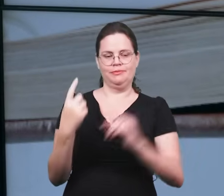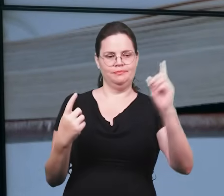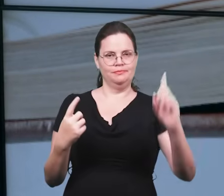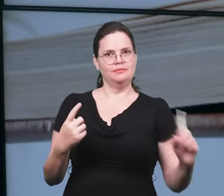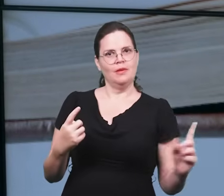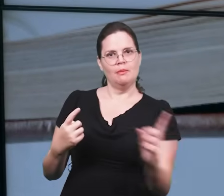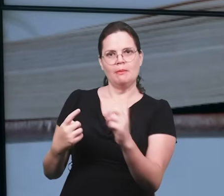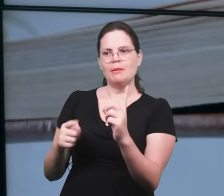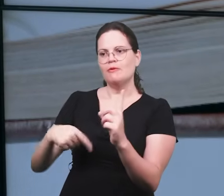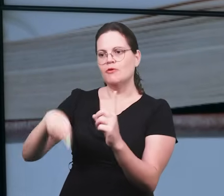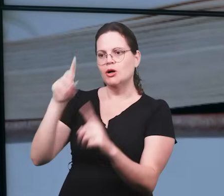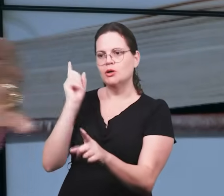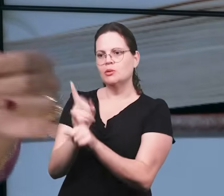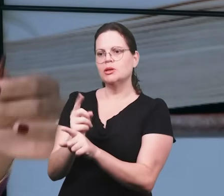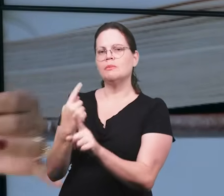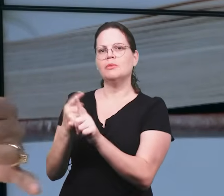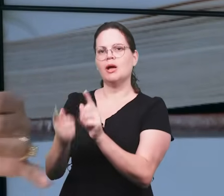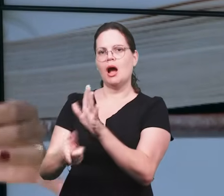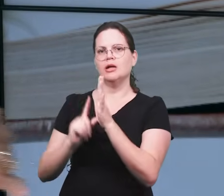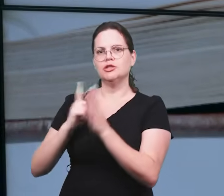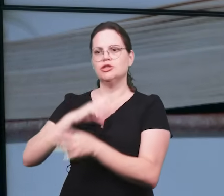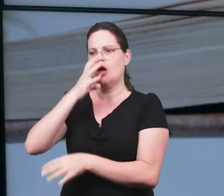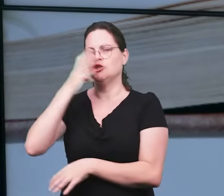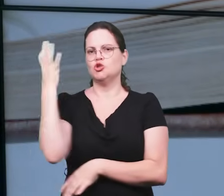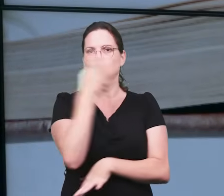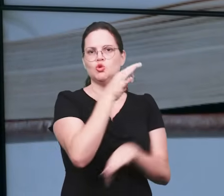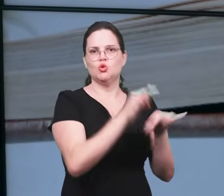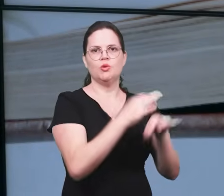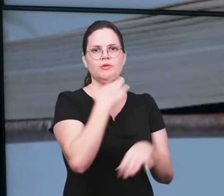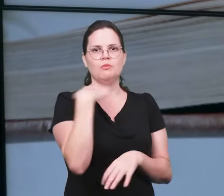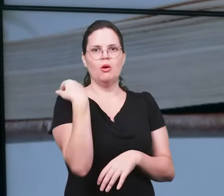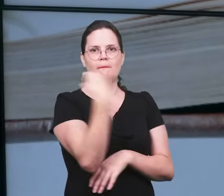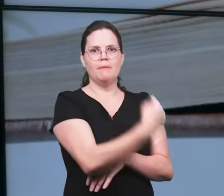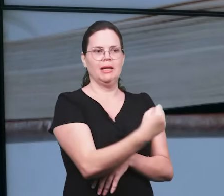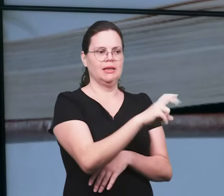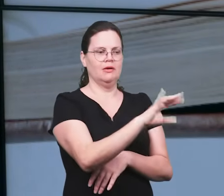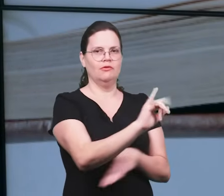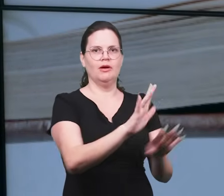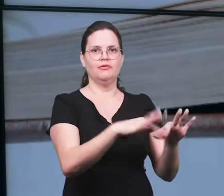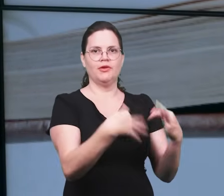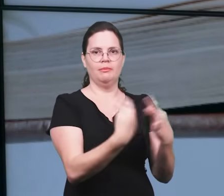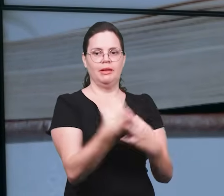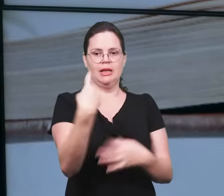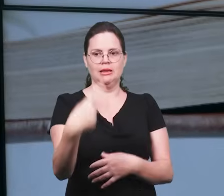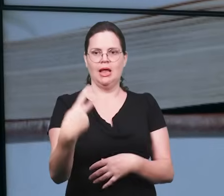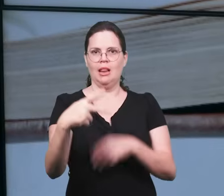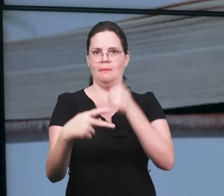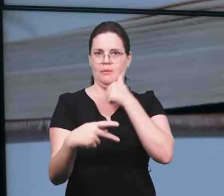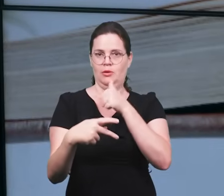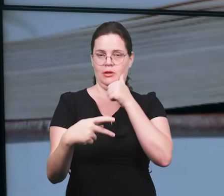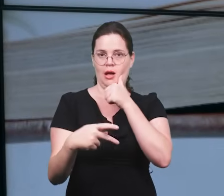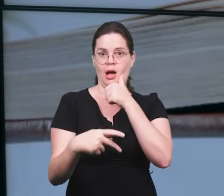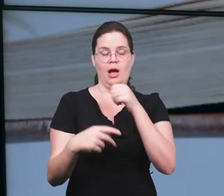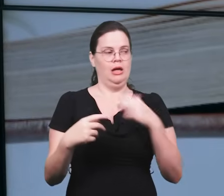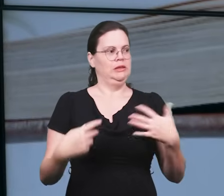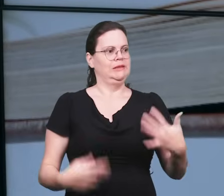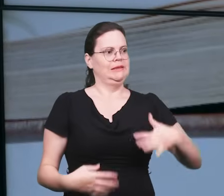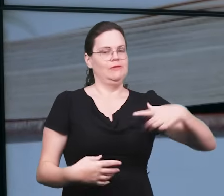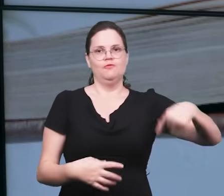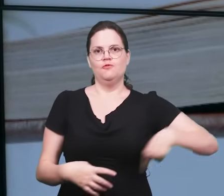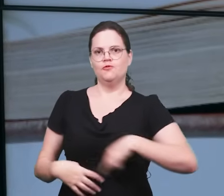havia uma sentença assim de morte, né, para toda a sua casa, e ela foi e ela